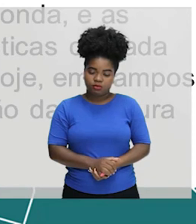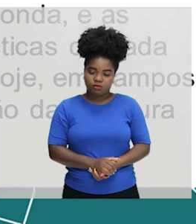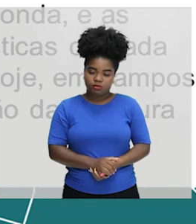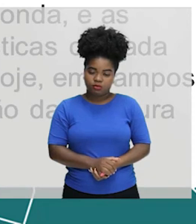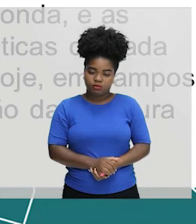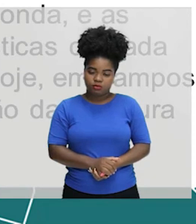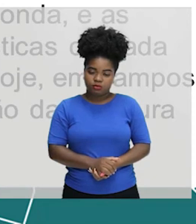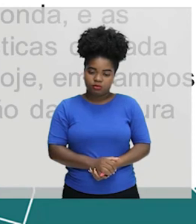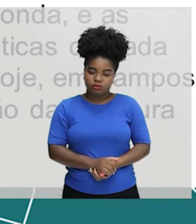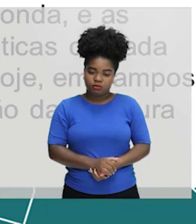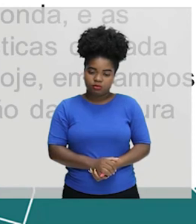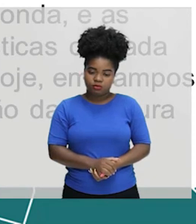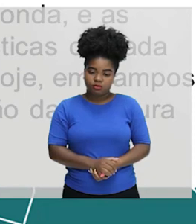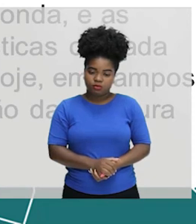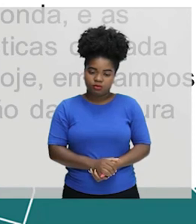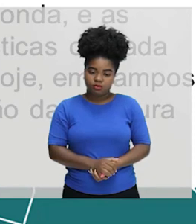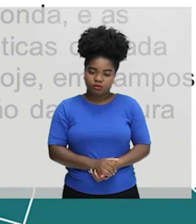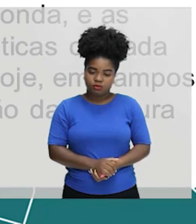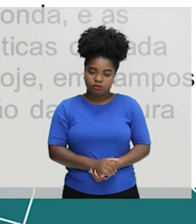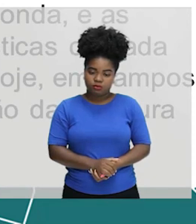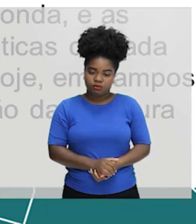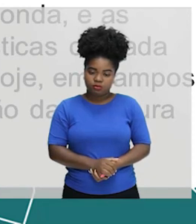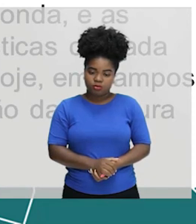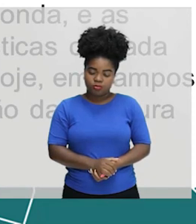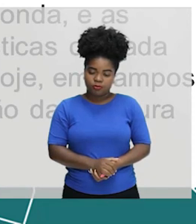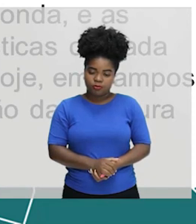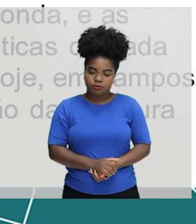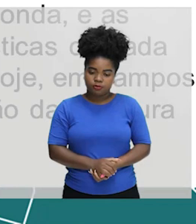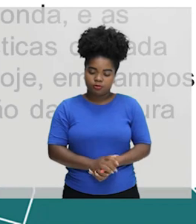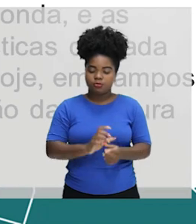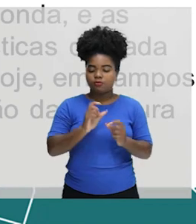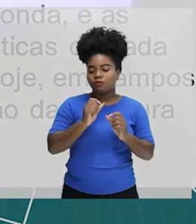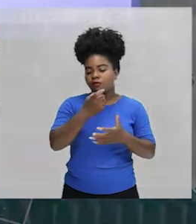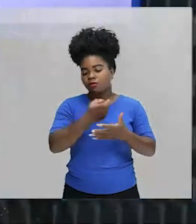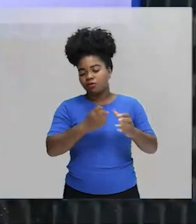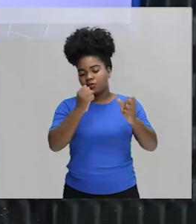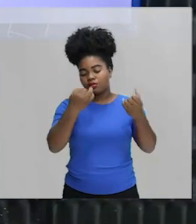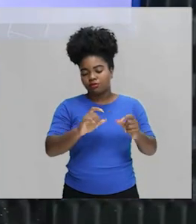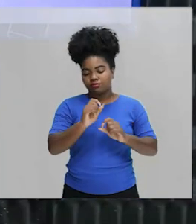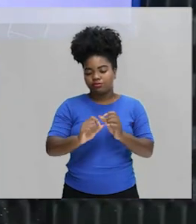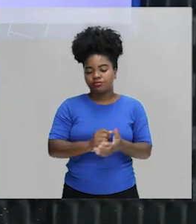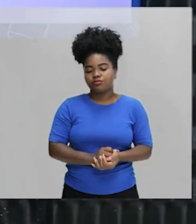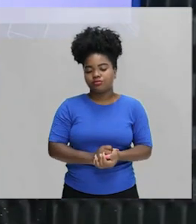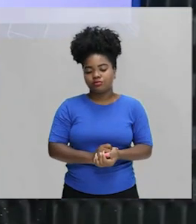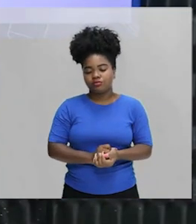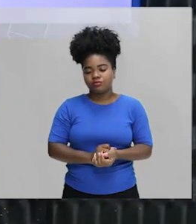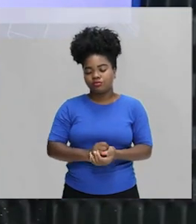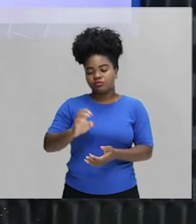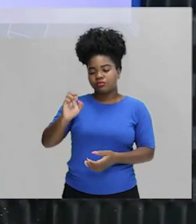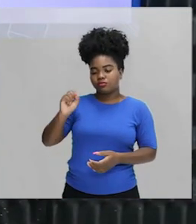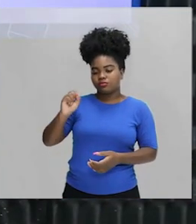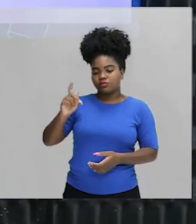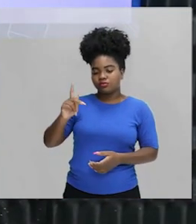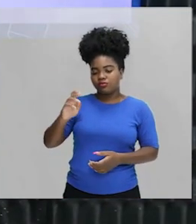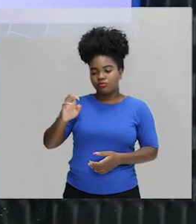cada elemento então aqui é o seguinte o texto tá querendo dizer que o espectroscópio ele vai fazer um